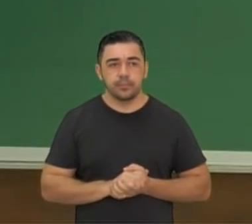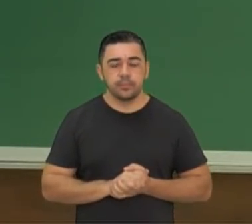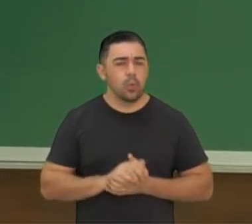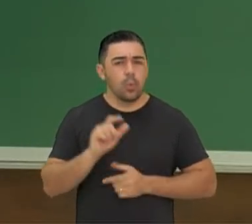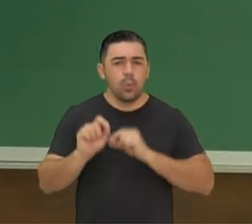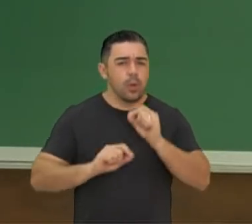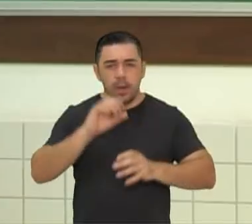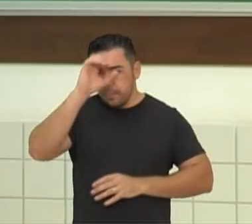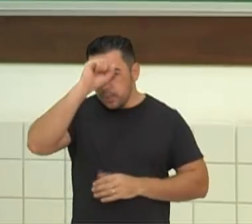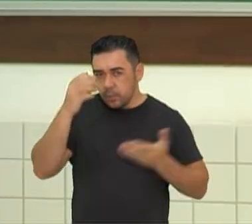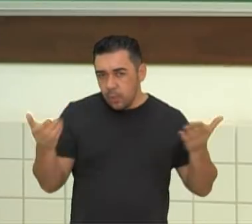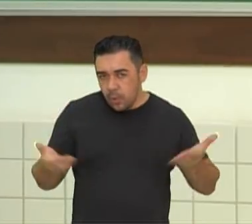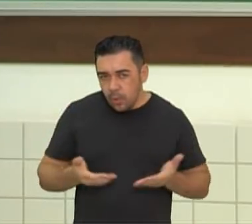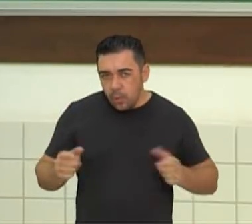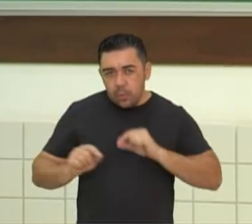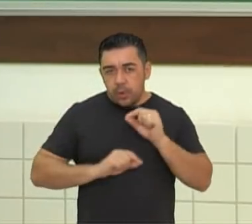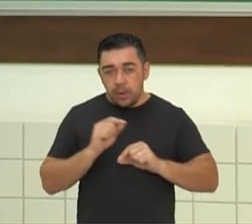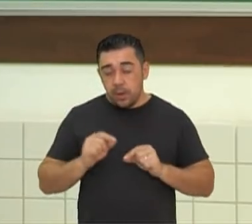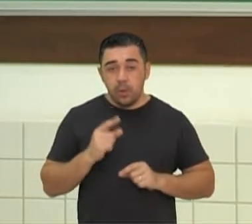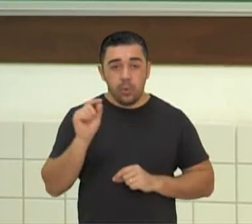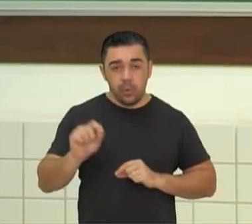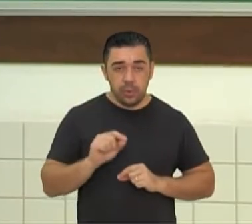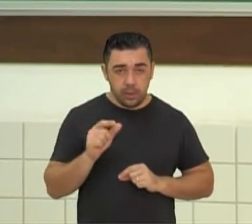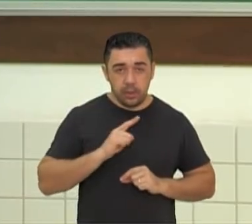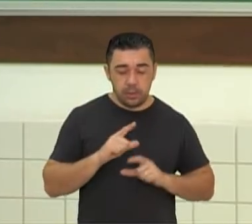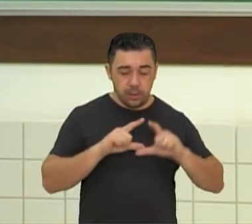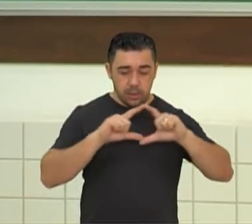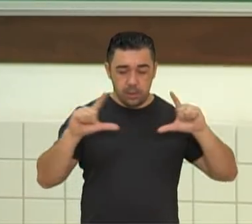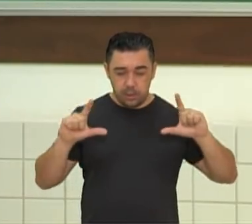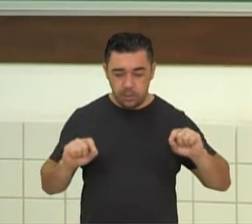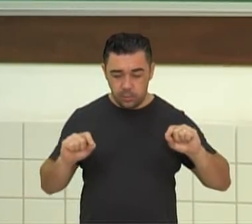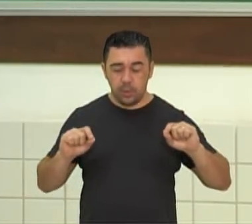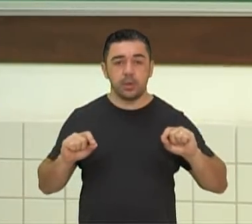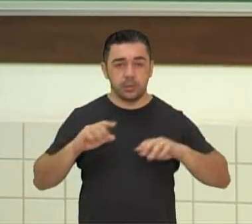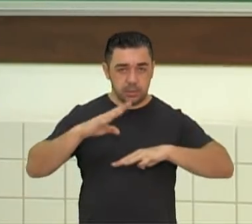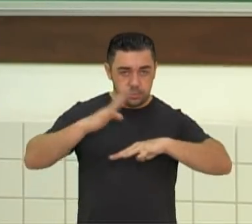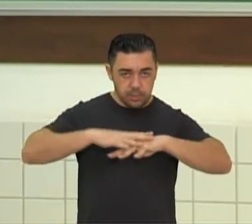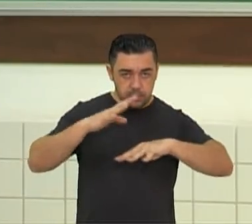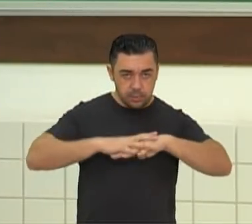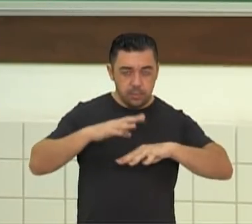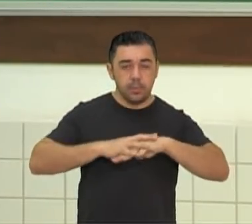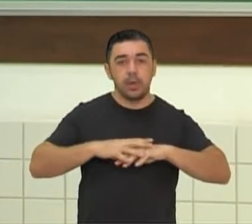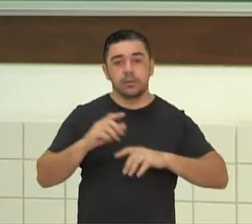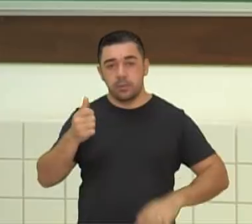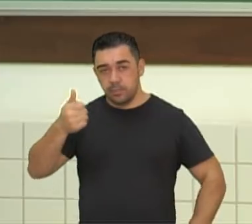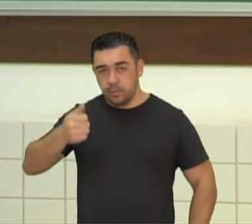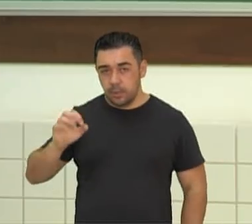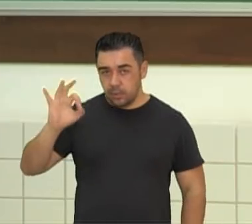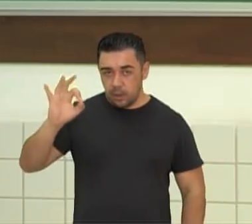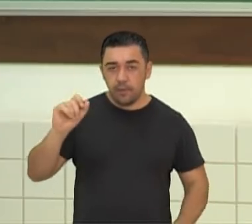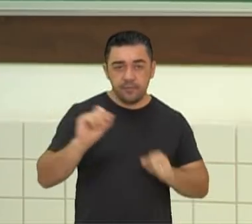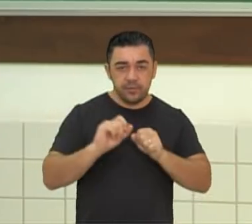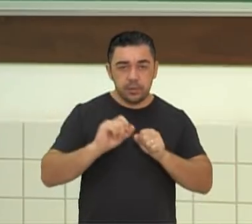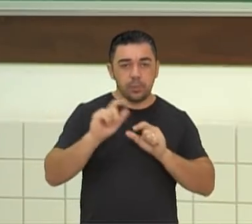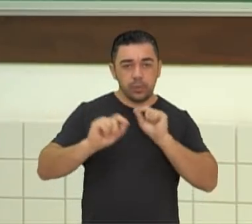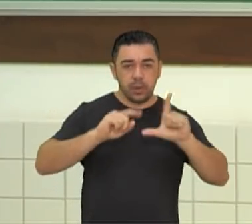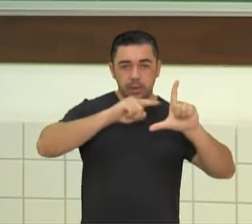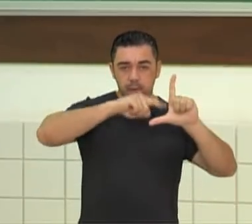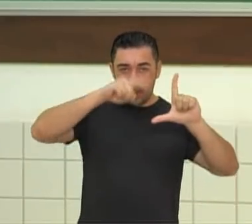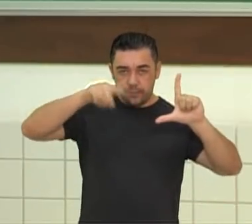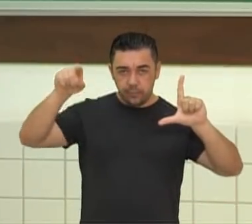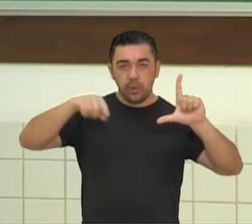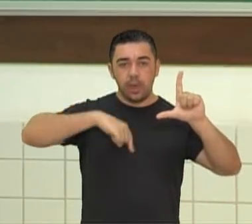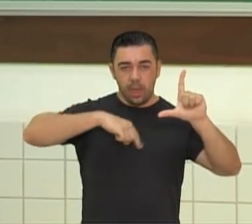O que nós aprendemos hoje? Hoje nós pegamos uma equação do primeiro grau com duas incógnitas e transformamos em gráfico. O gráfico é uma reta,